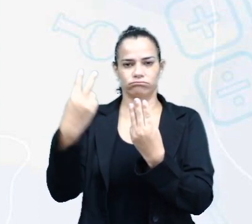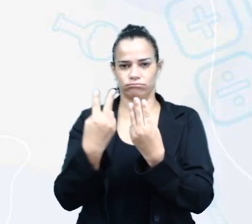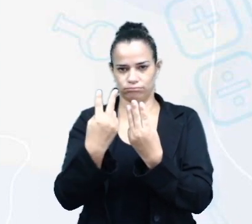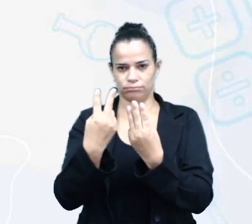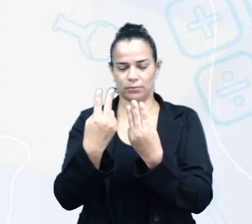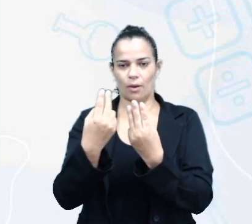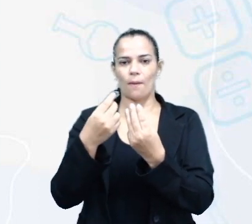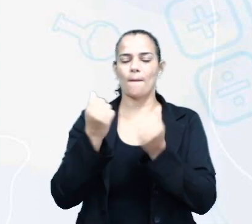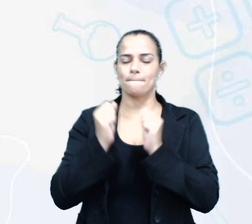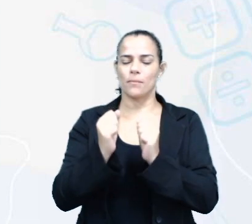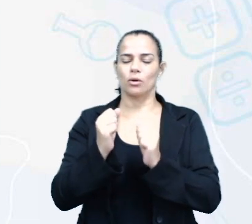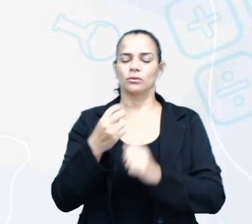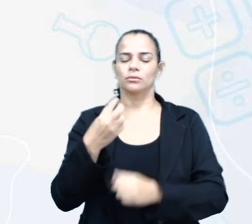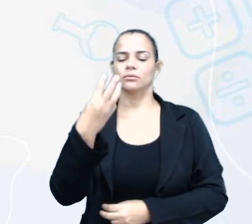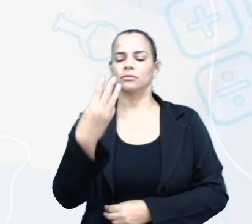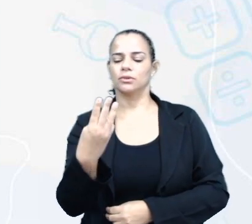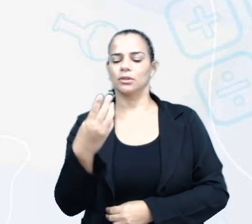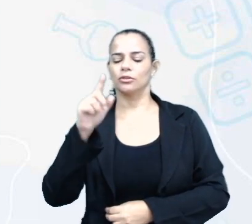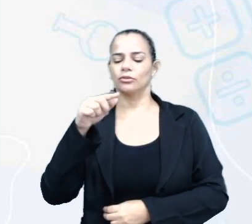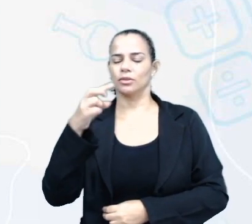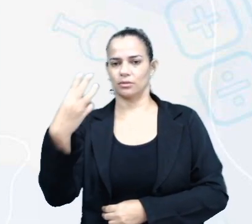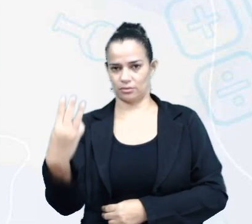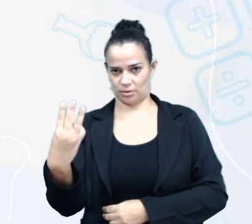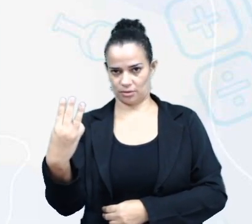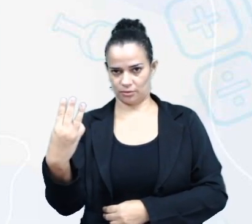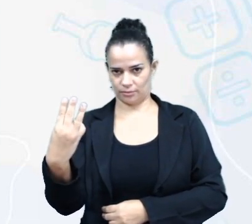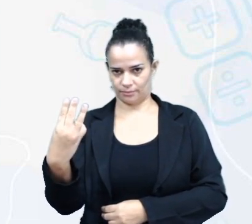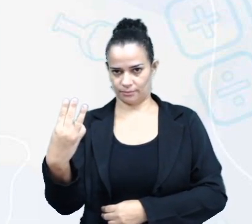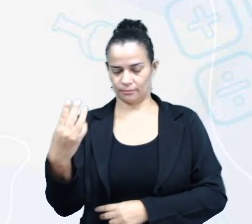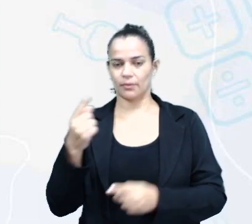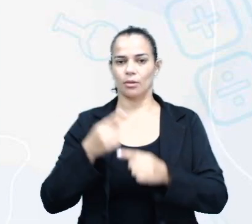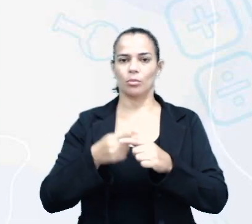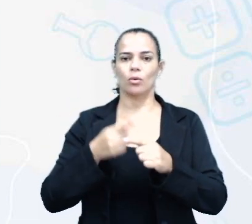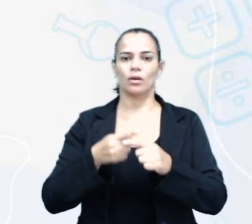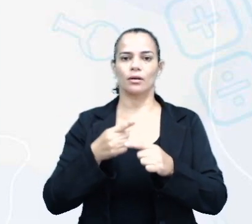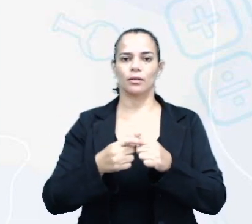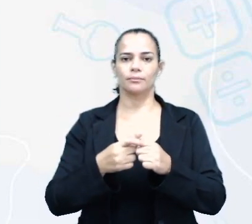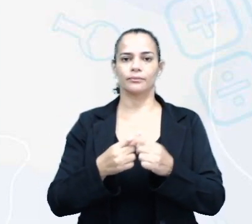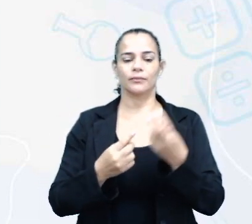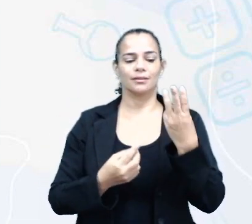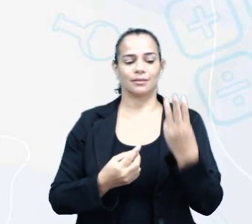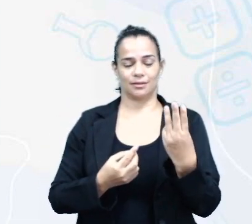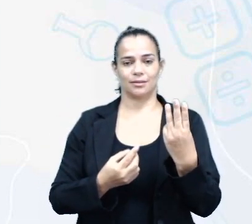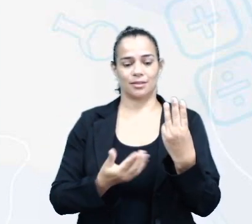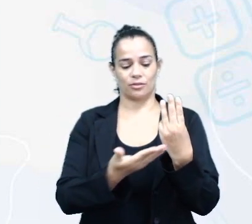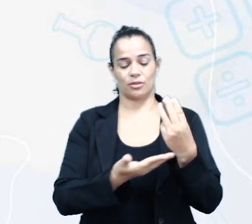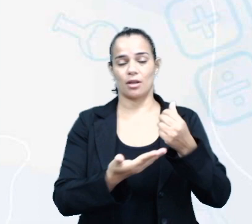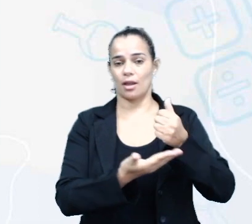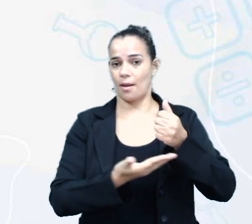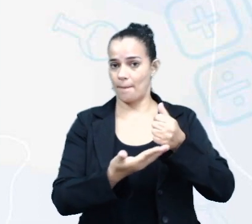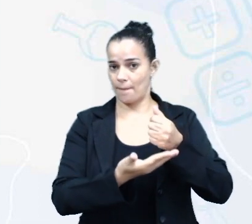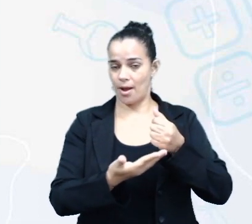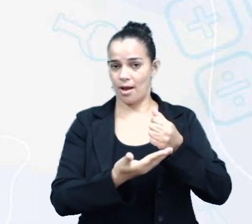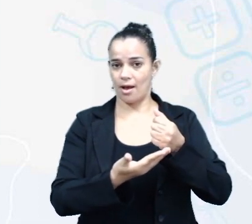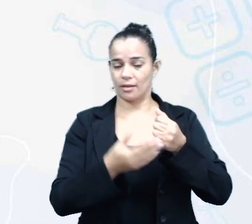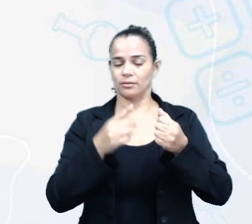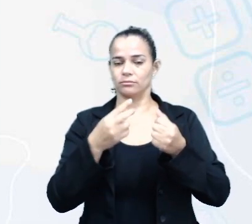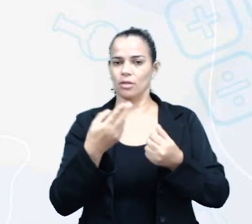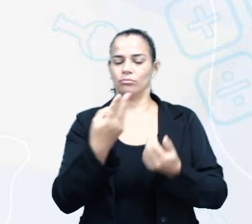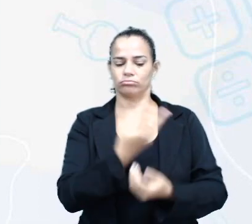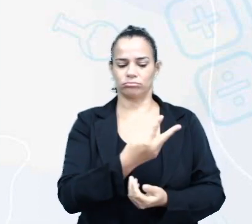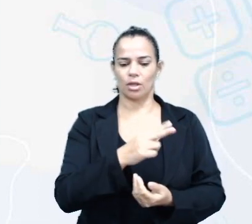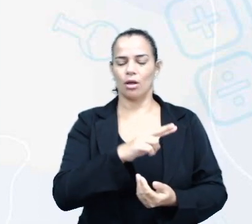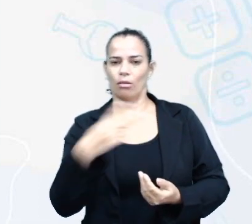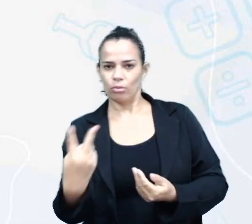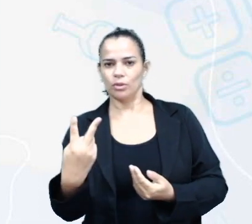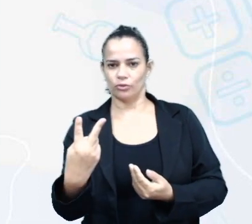posso escrever como sendo 3 vezes 3, porque esse 3 que é a base se multiplica por ele mesmo 2